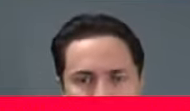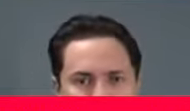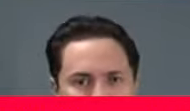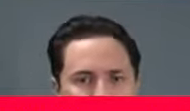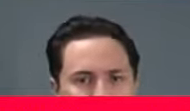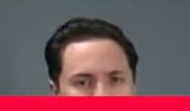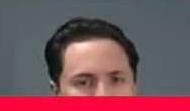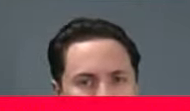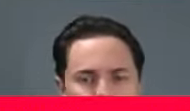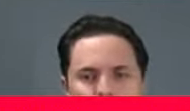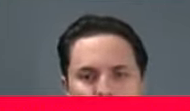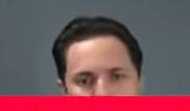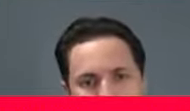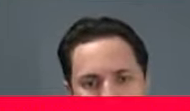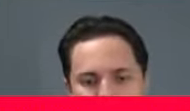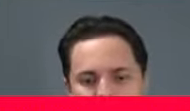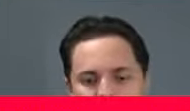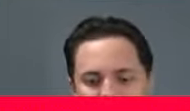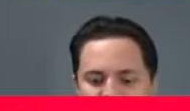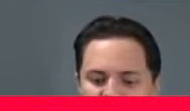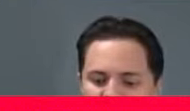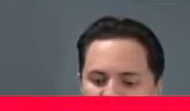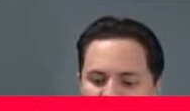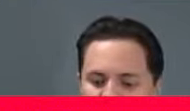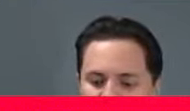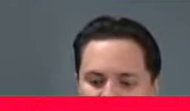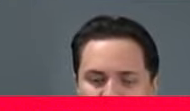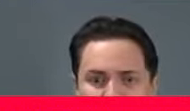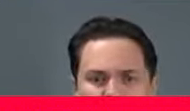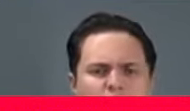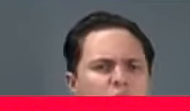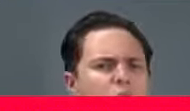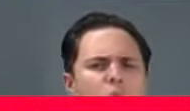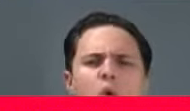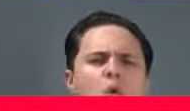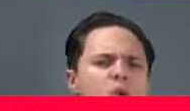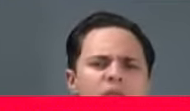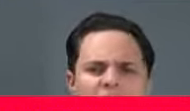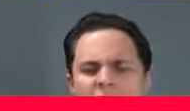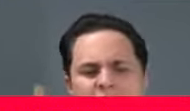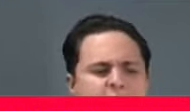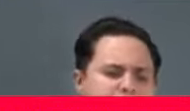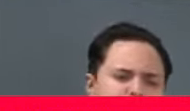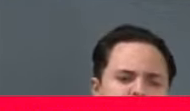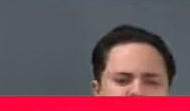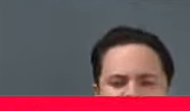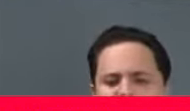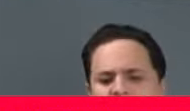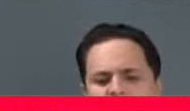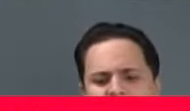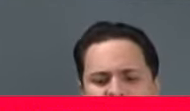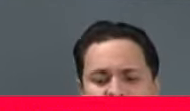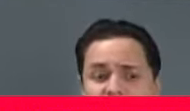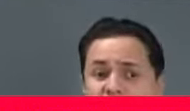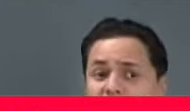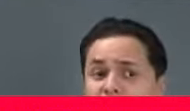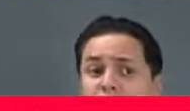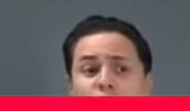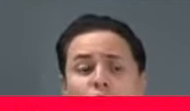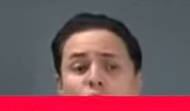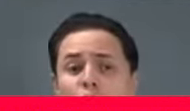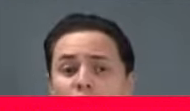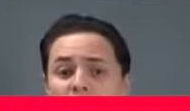governo ditatorial éo contrário de nazista e fascista rotulando de antidemocrático como é que é